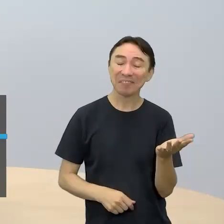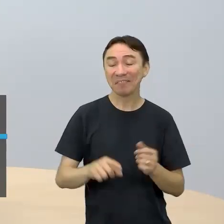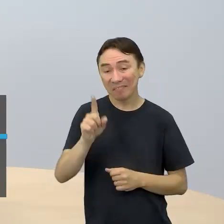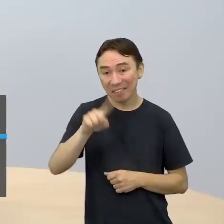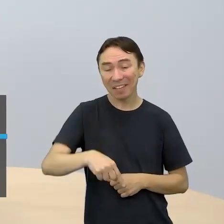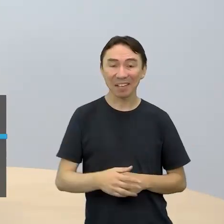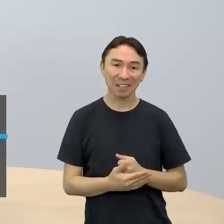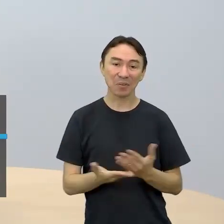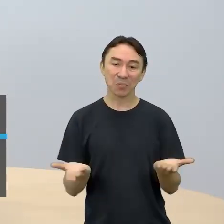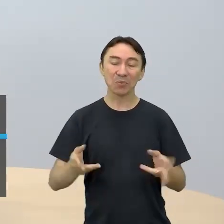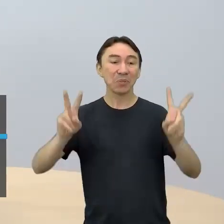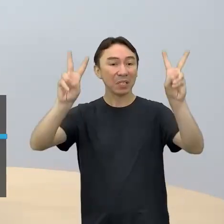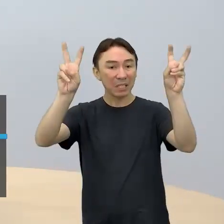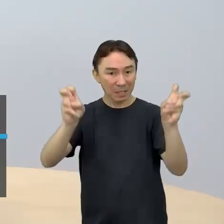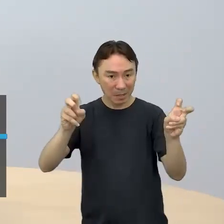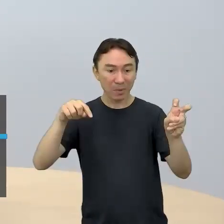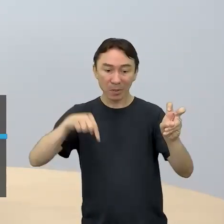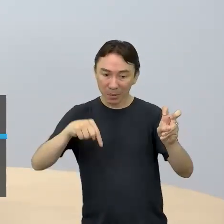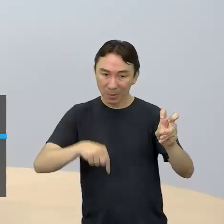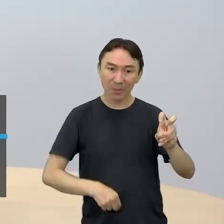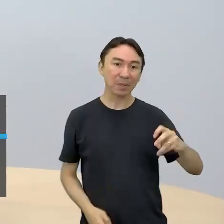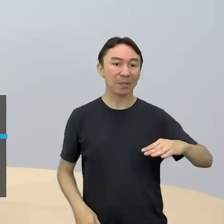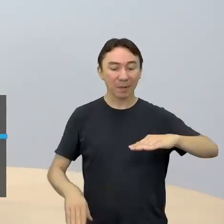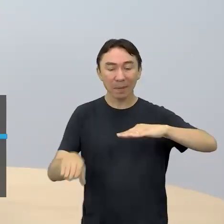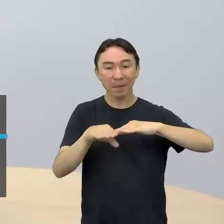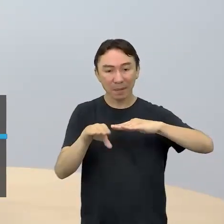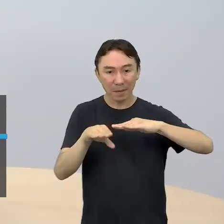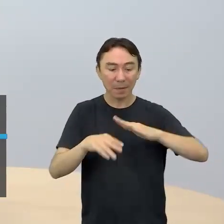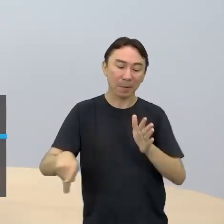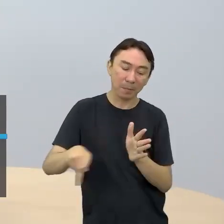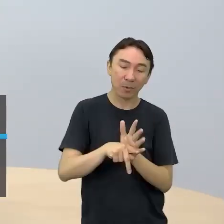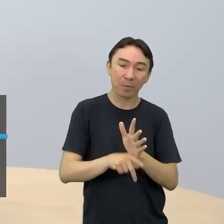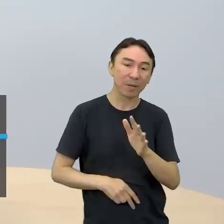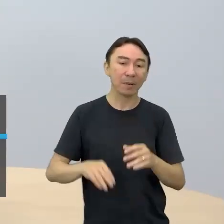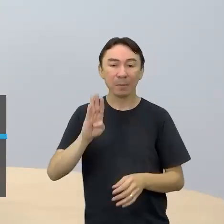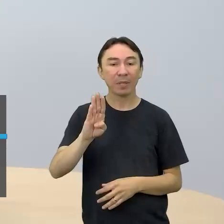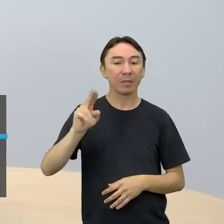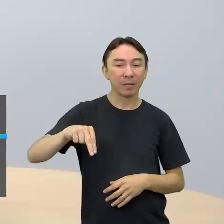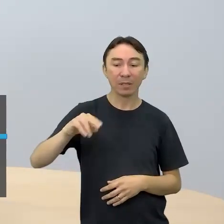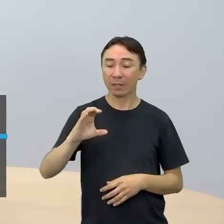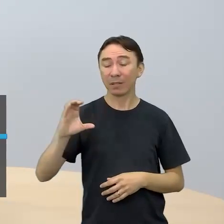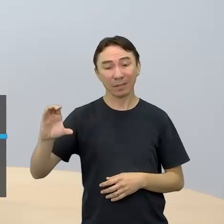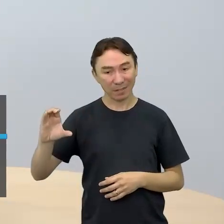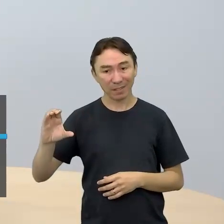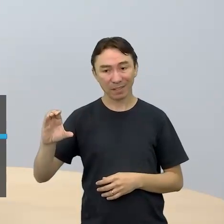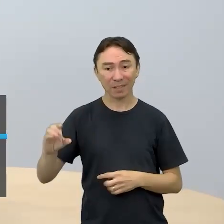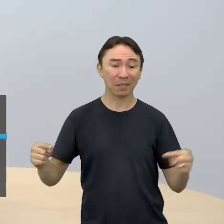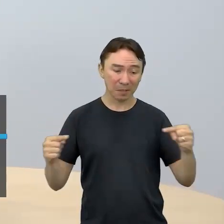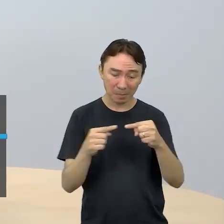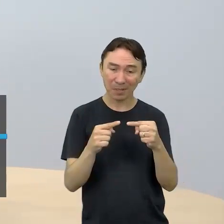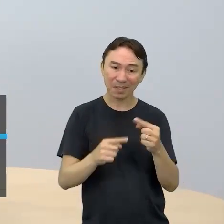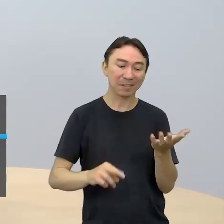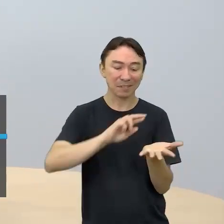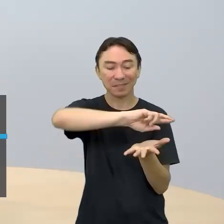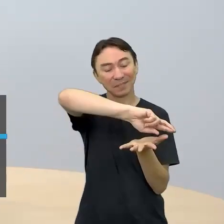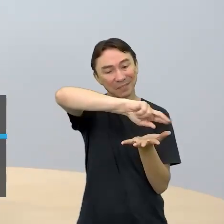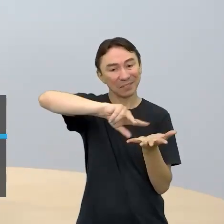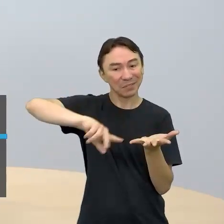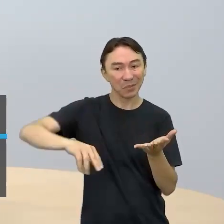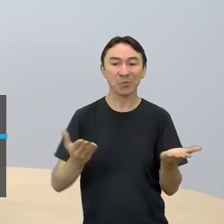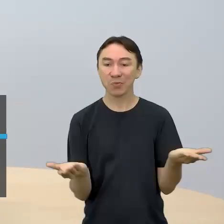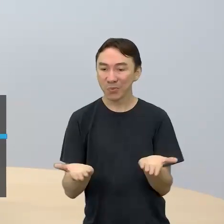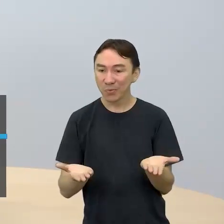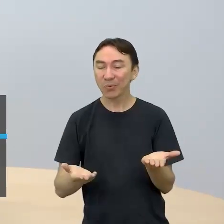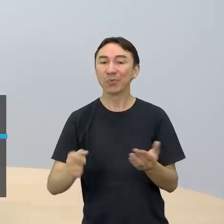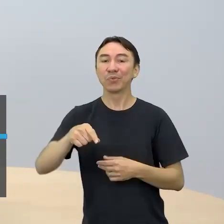temas contemporâneos, transversais, né, da BNCC, que tem a ver com diversidade, que a gente vai falar